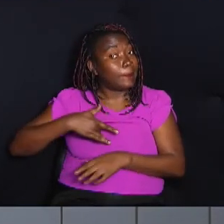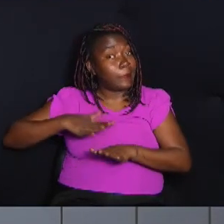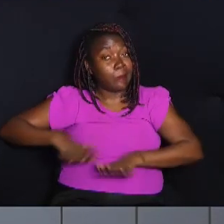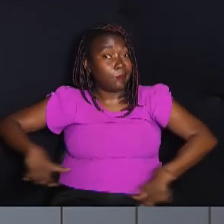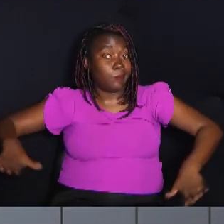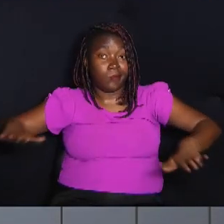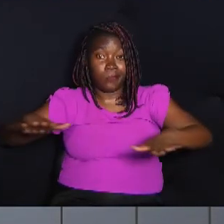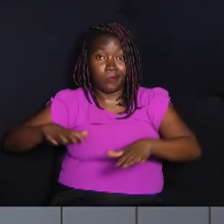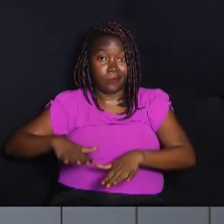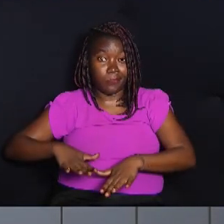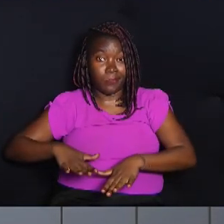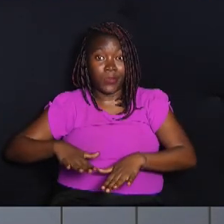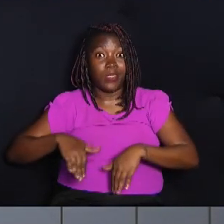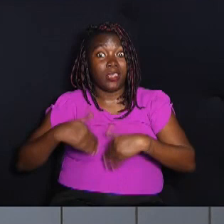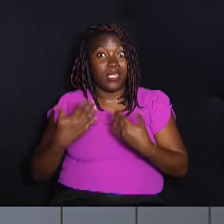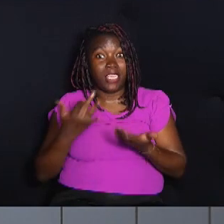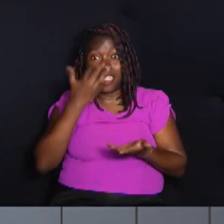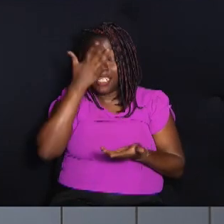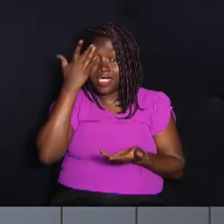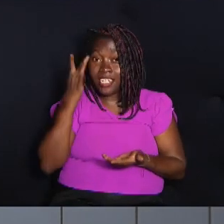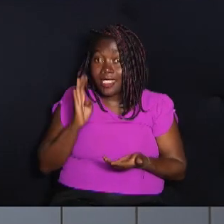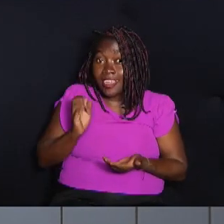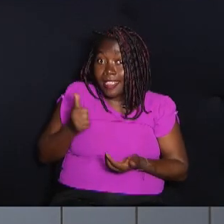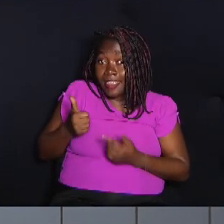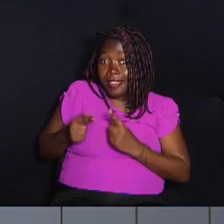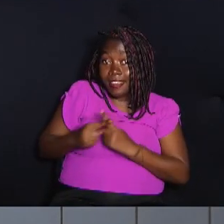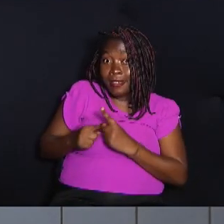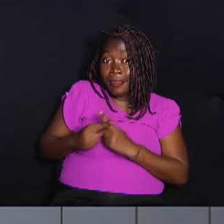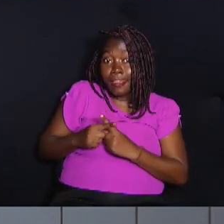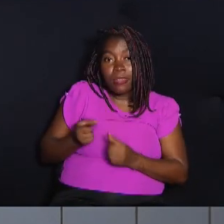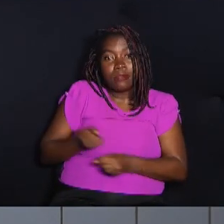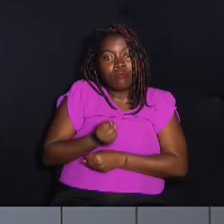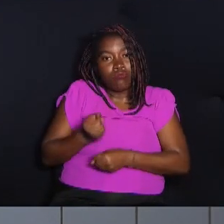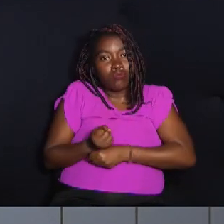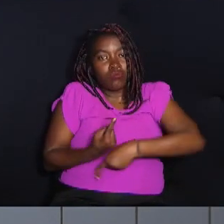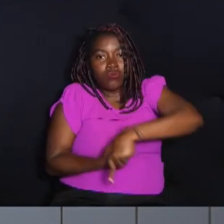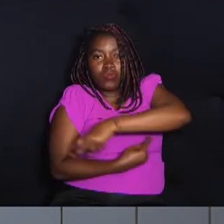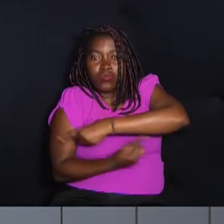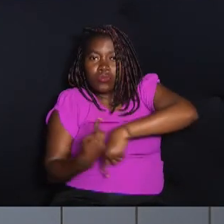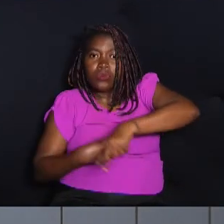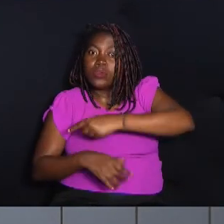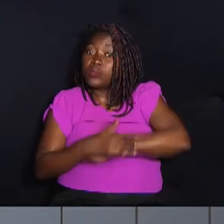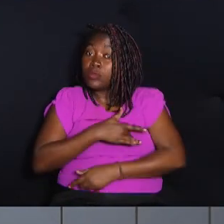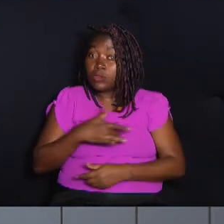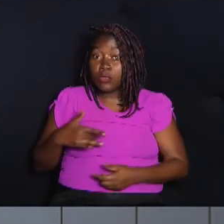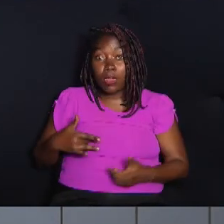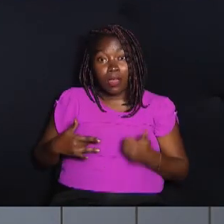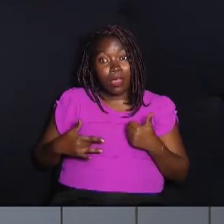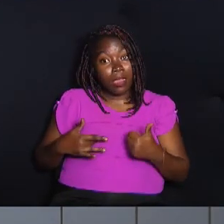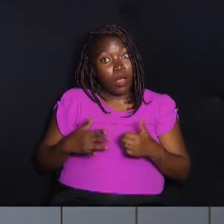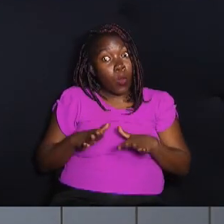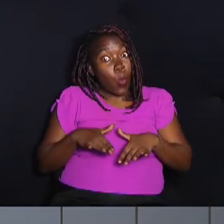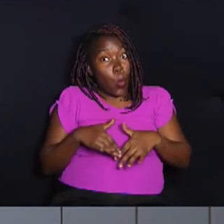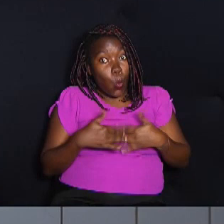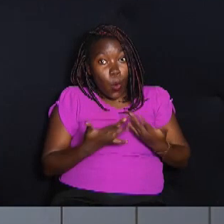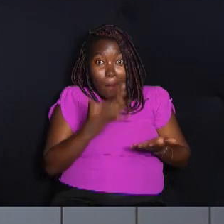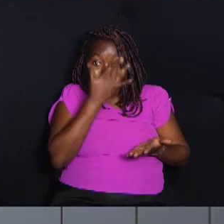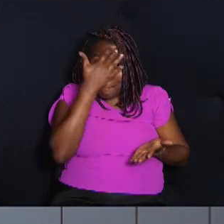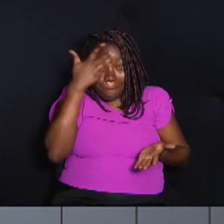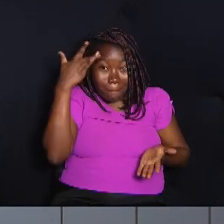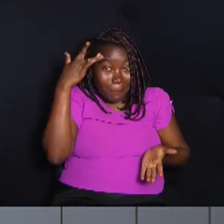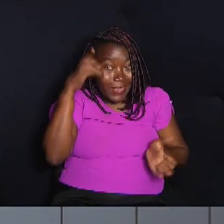é? Quando a pessoa está bem, ela constrói relações saudáveis, né? E quando a pessoa está